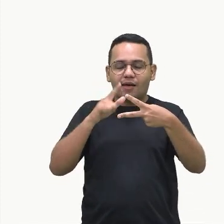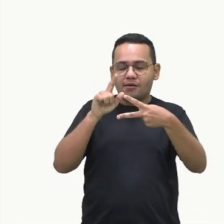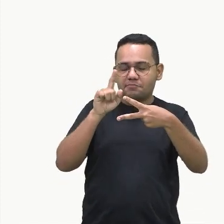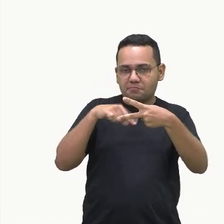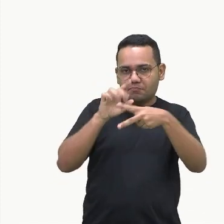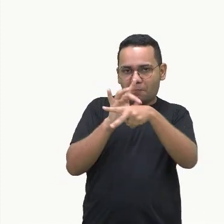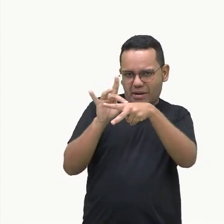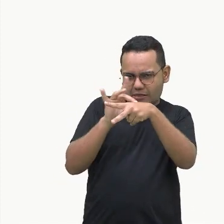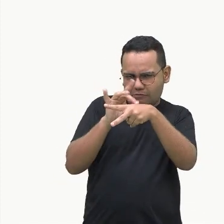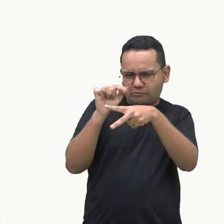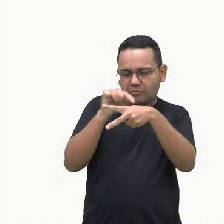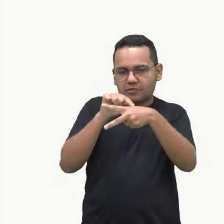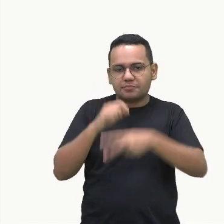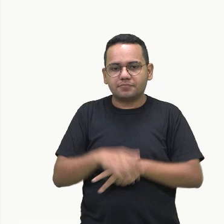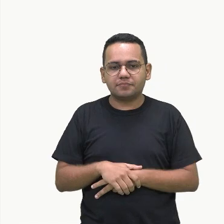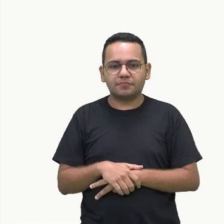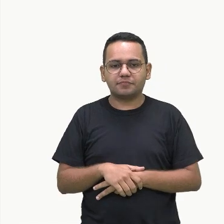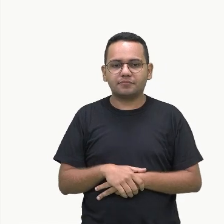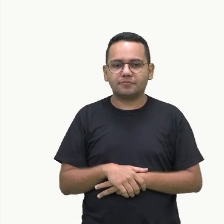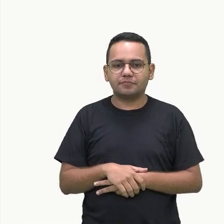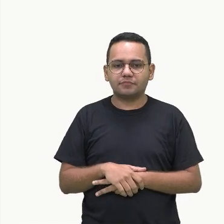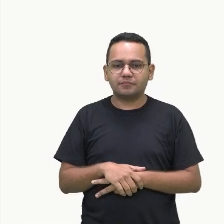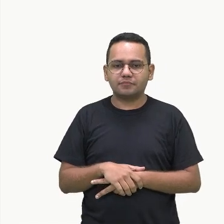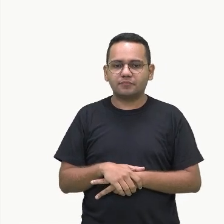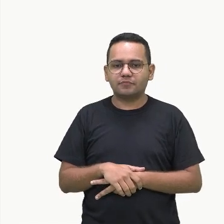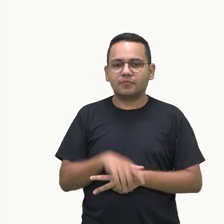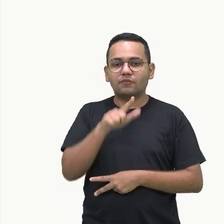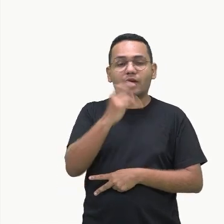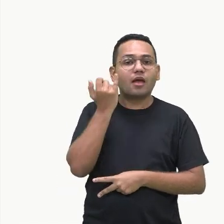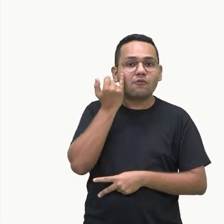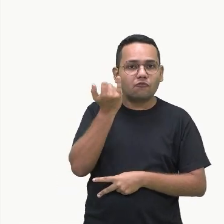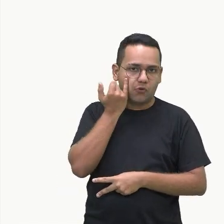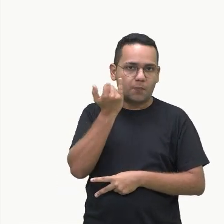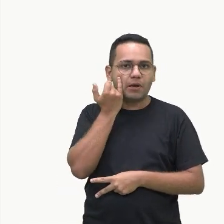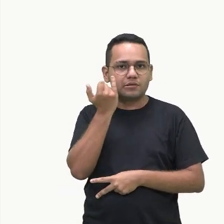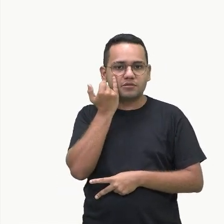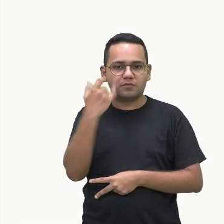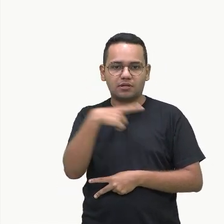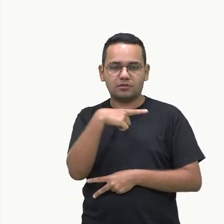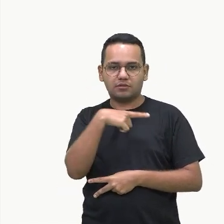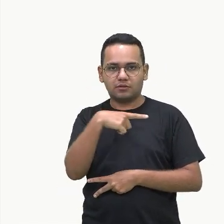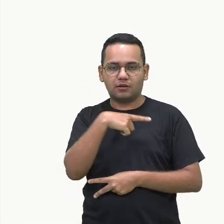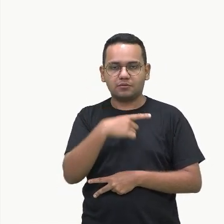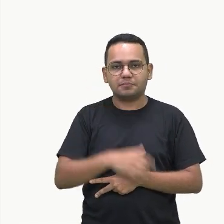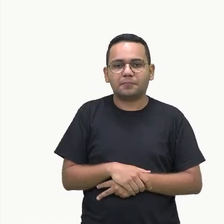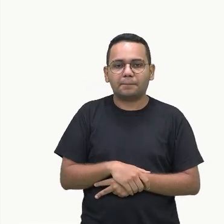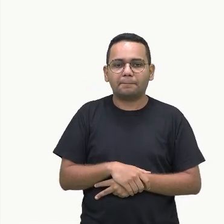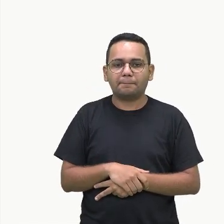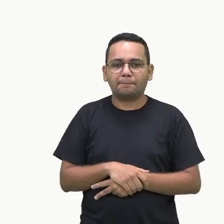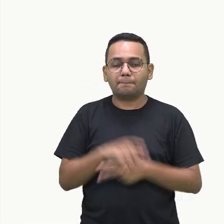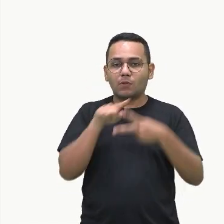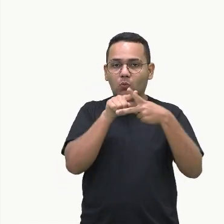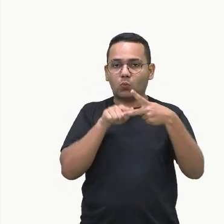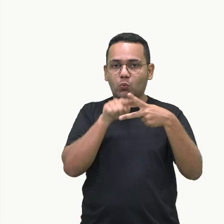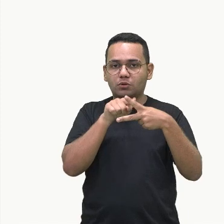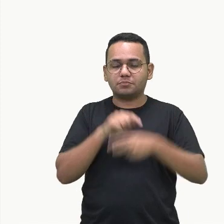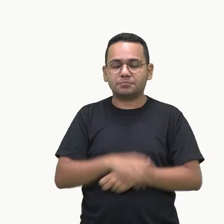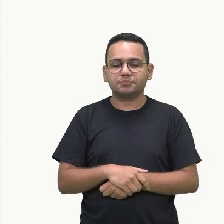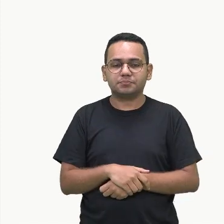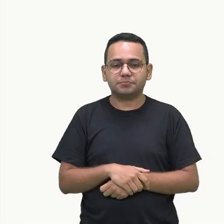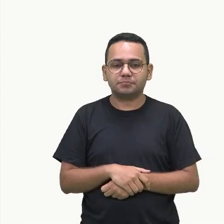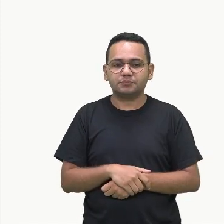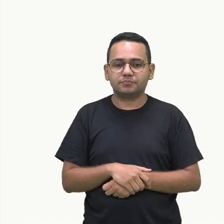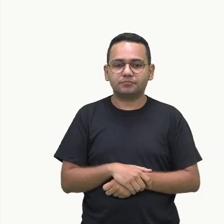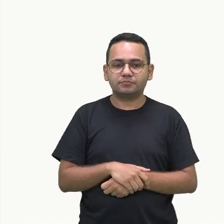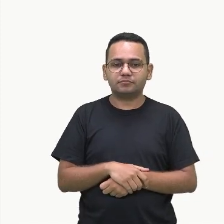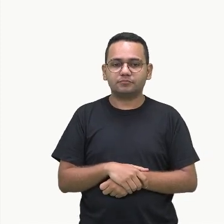no meio, e é nele que vem aí identificando, que vem a identificação indicando que ele é o